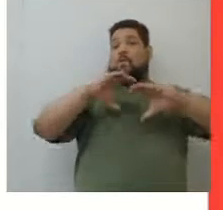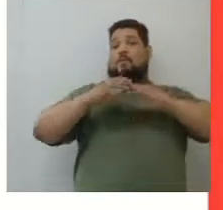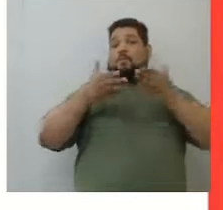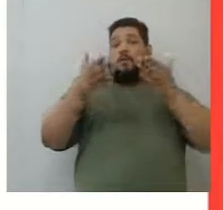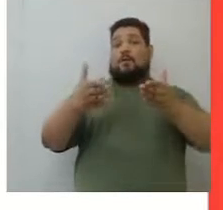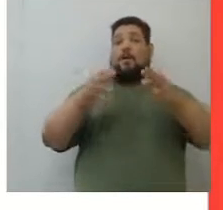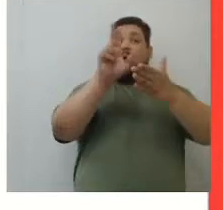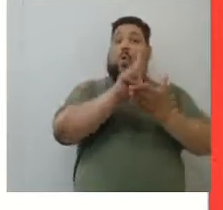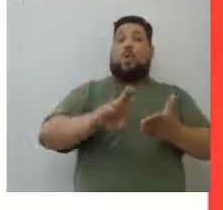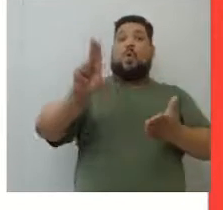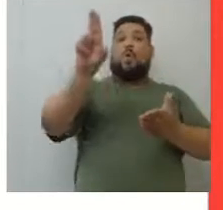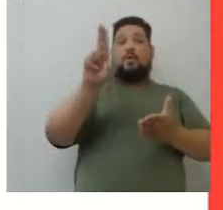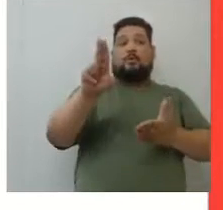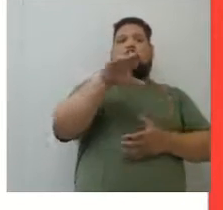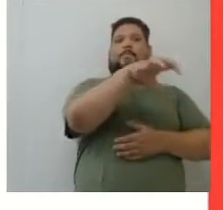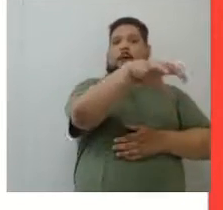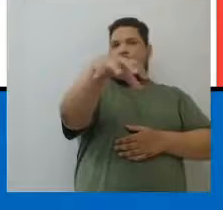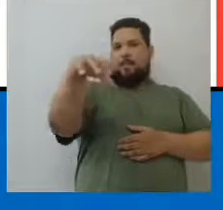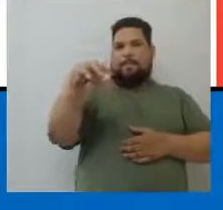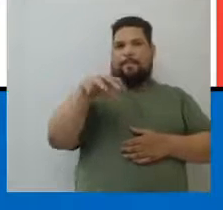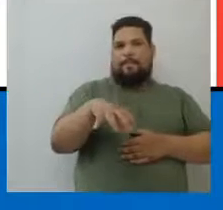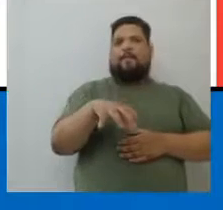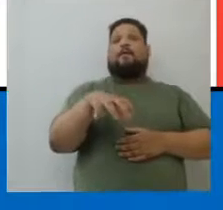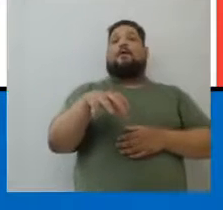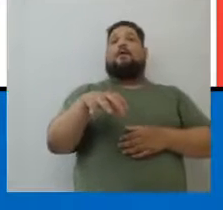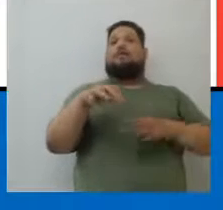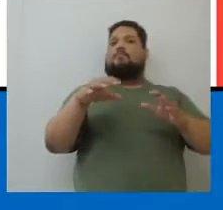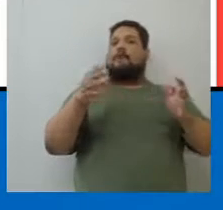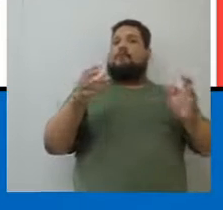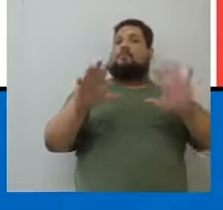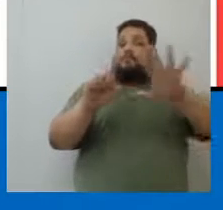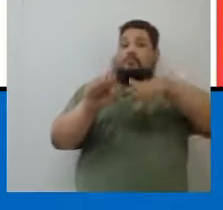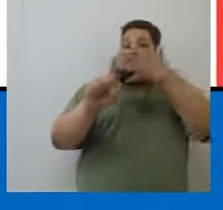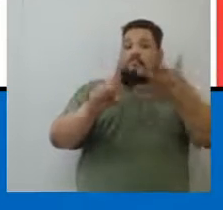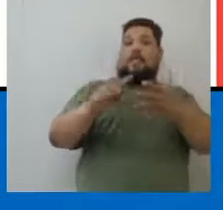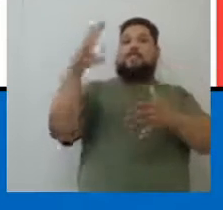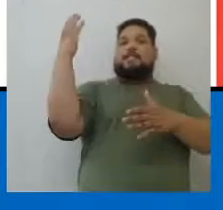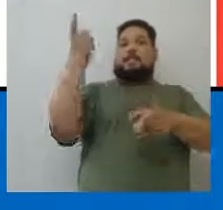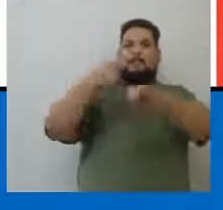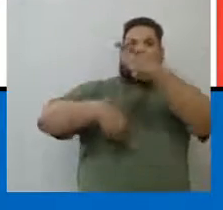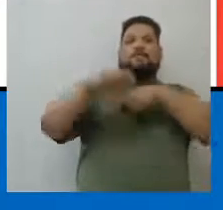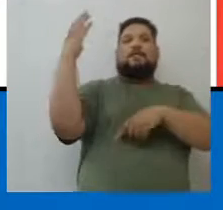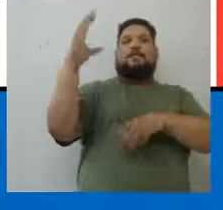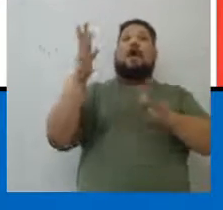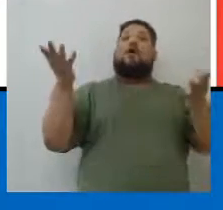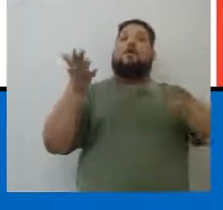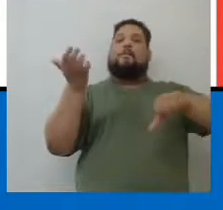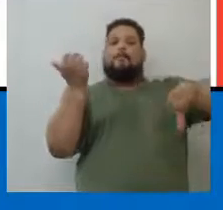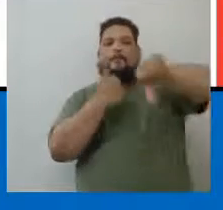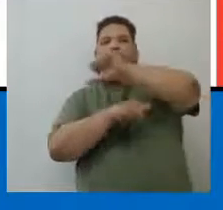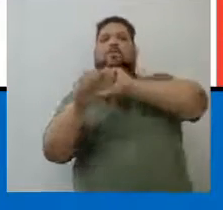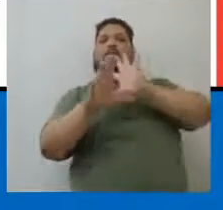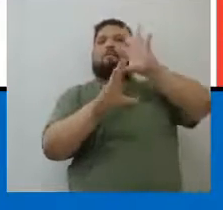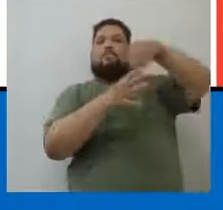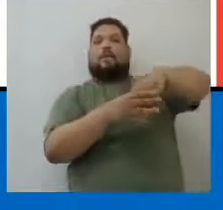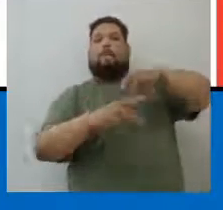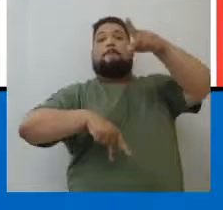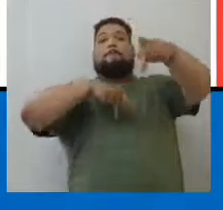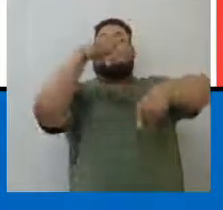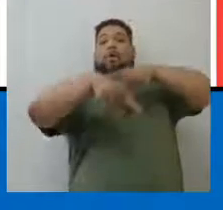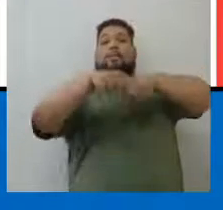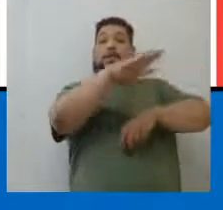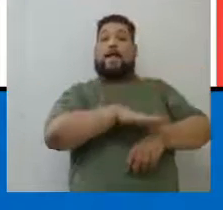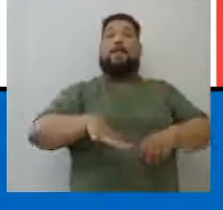entre universidades para celebrar a ciência, para avançar a ciência, entrou no meio populacional, tá? Entrou na